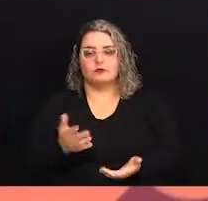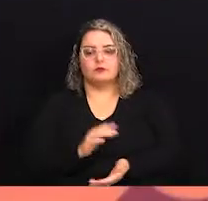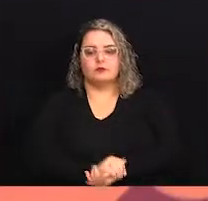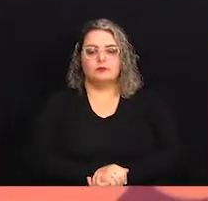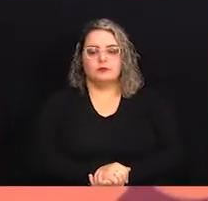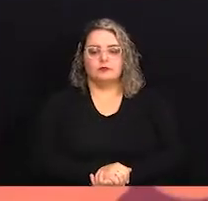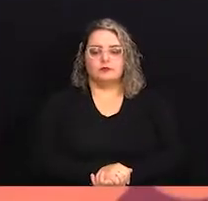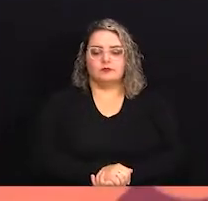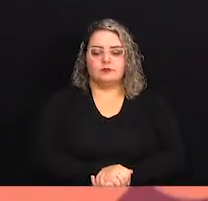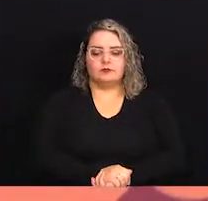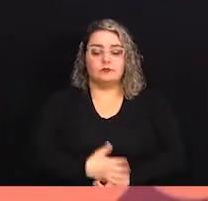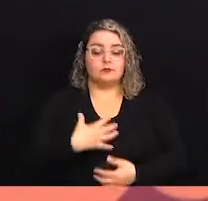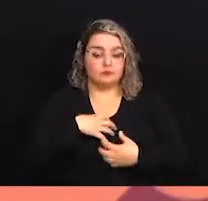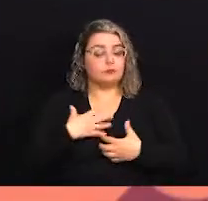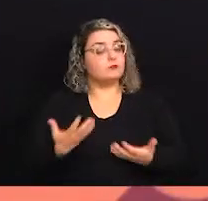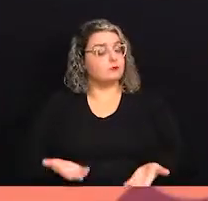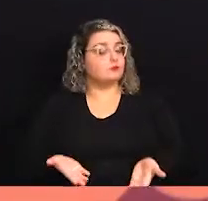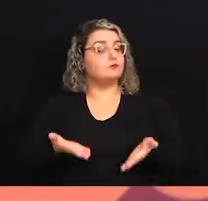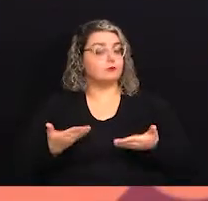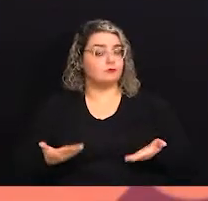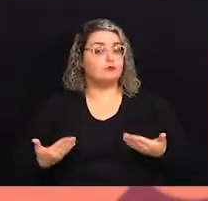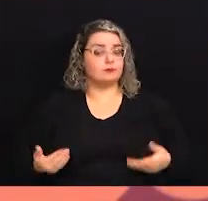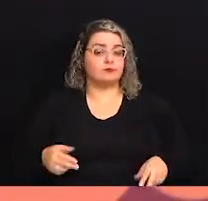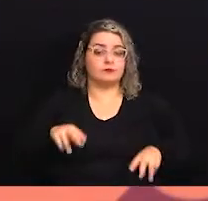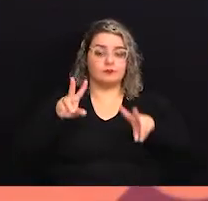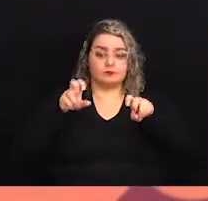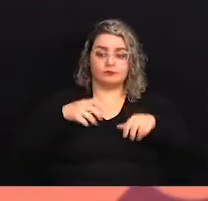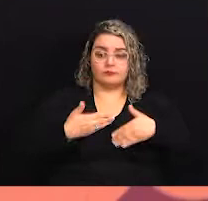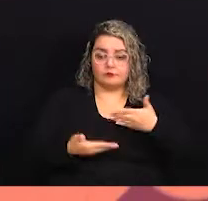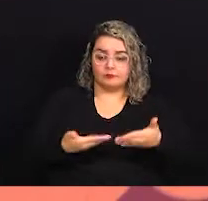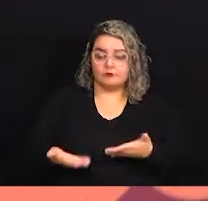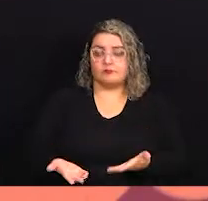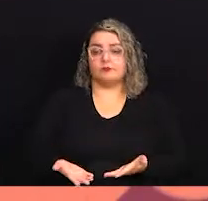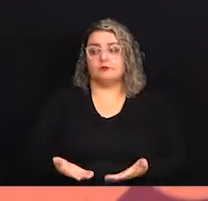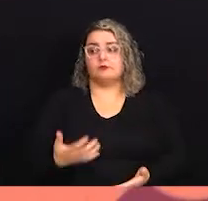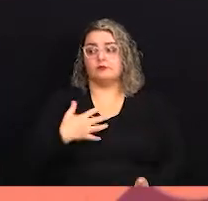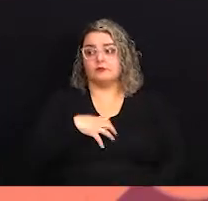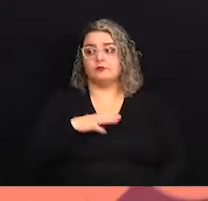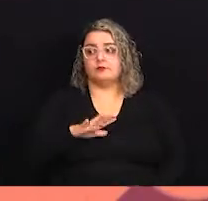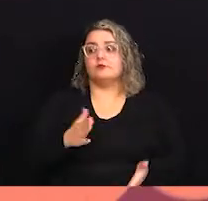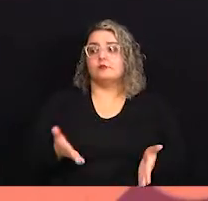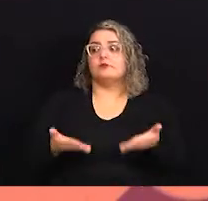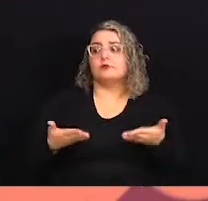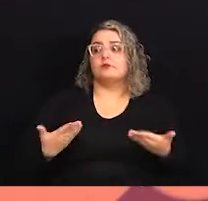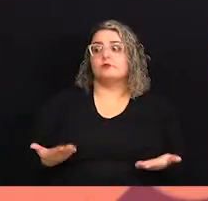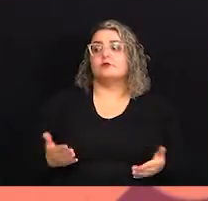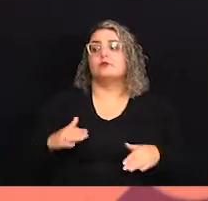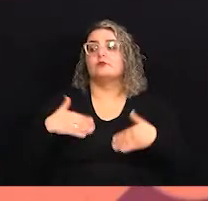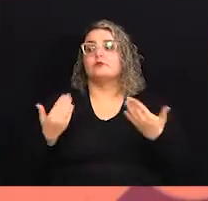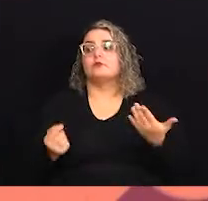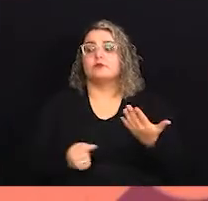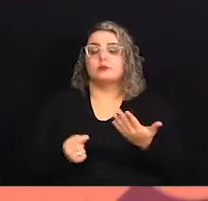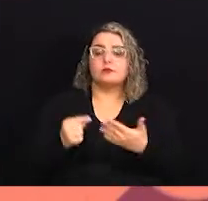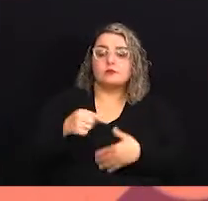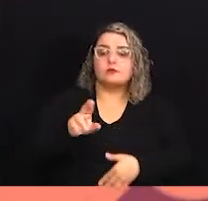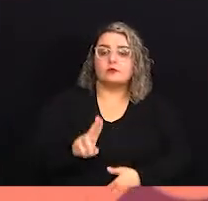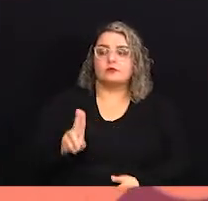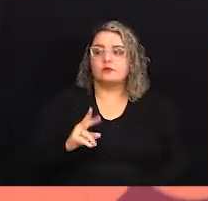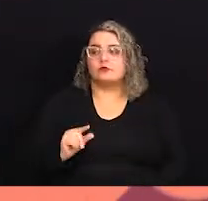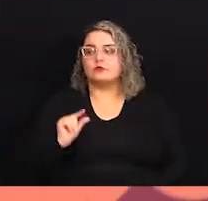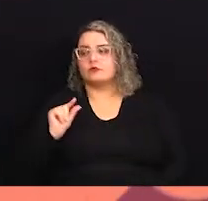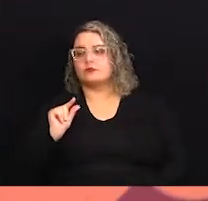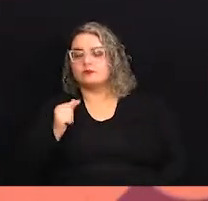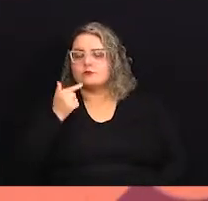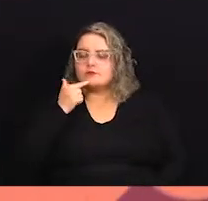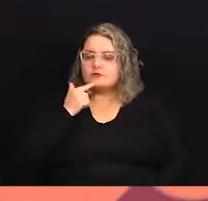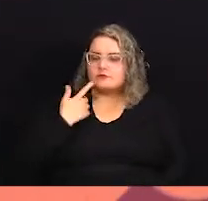É uma forma leve, né, de se trabalhar o tema. E dessa forma leve, quais elementos você usa? Um